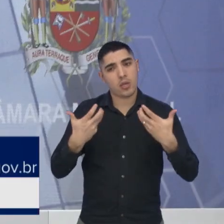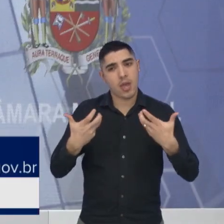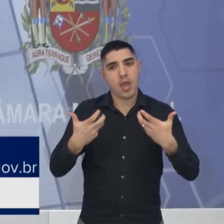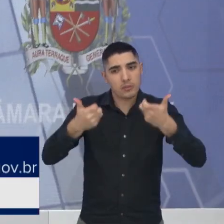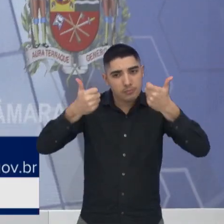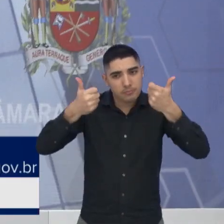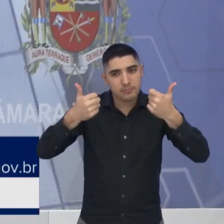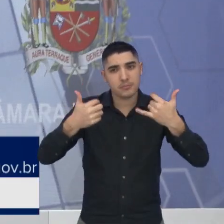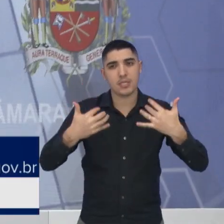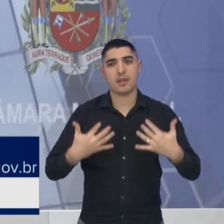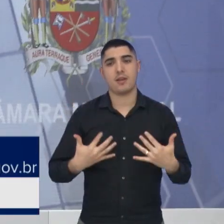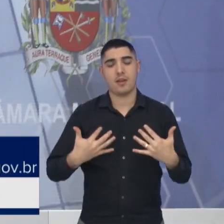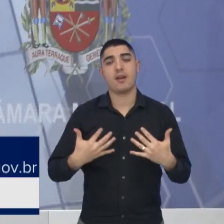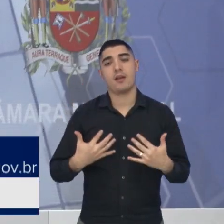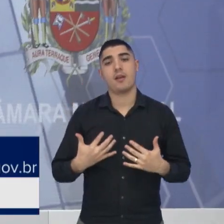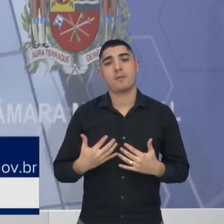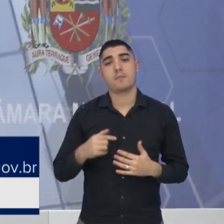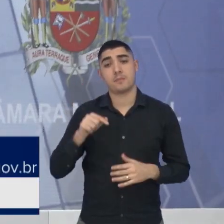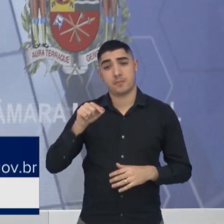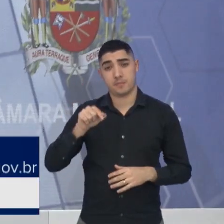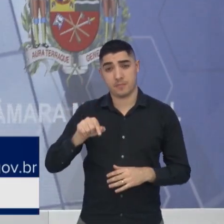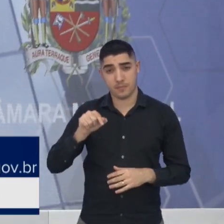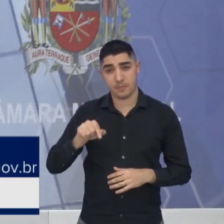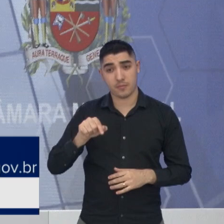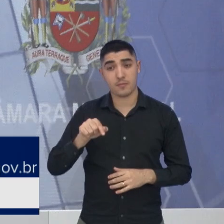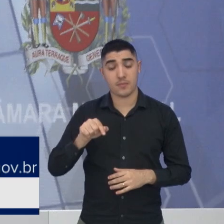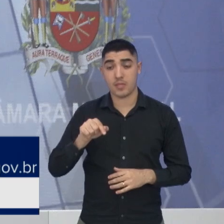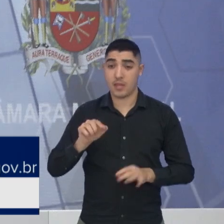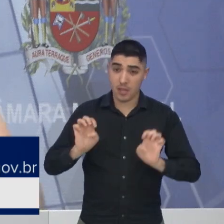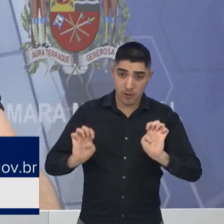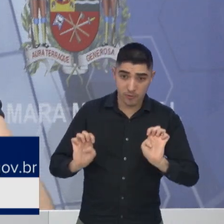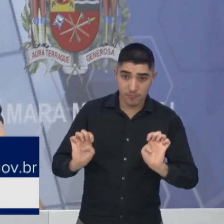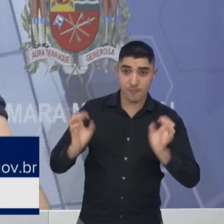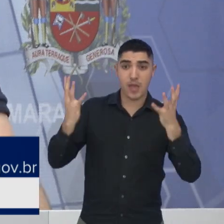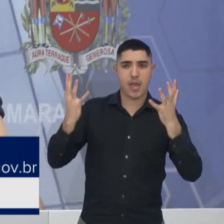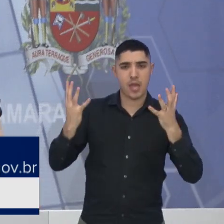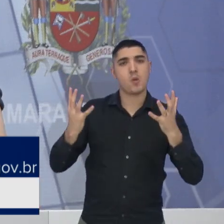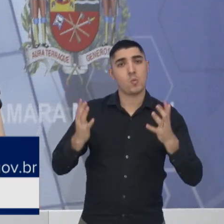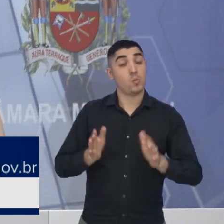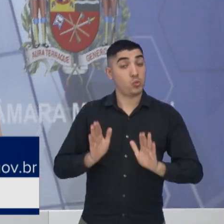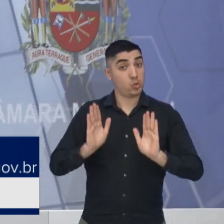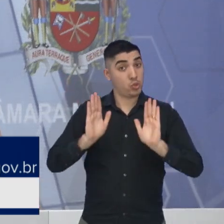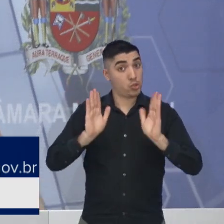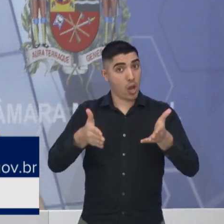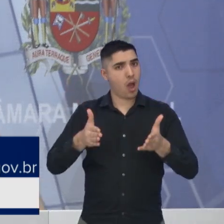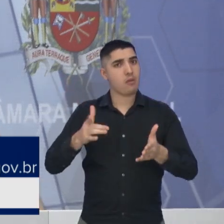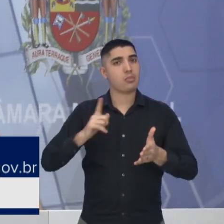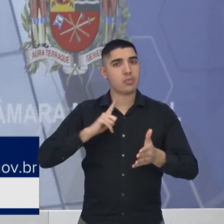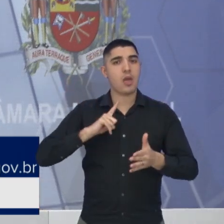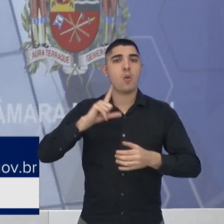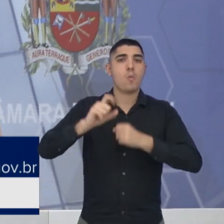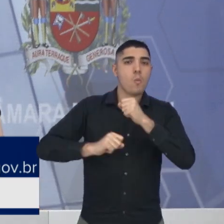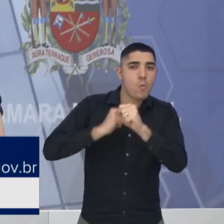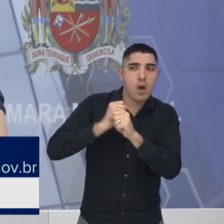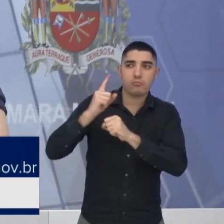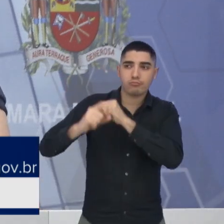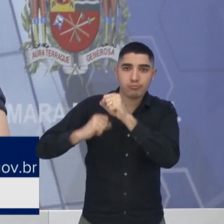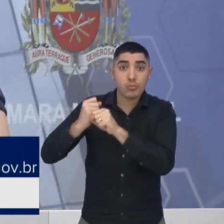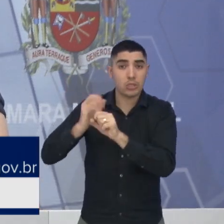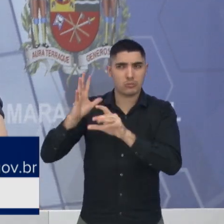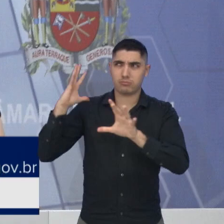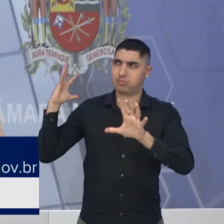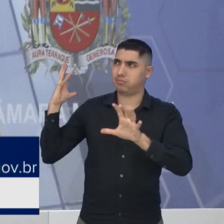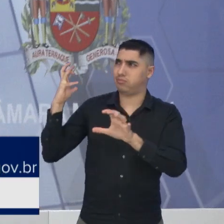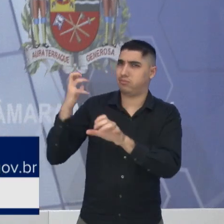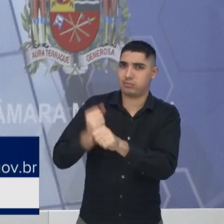falar sobre um grande evento que já acontece anualmente, há mais de 10 anos na